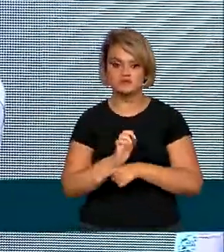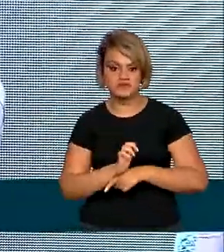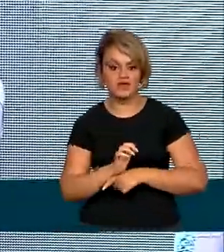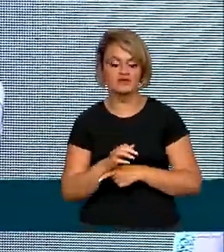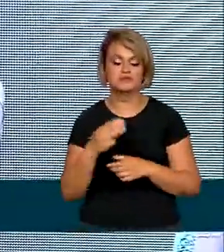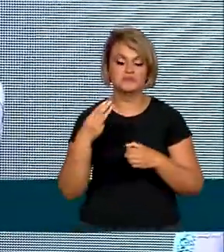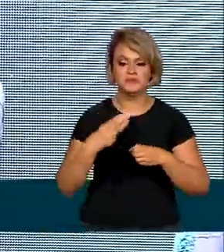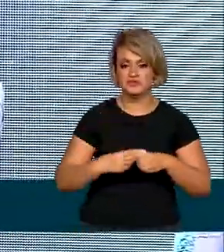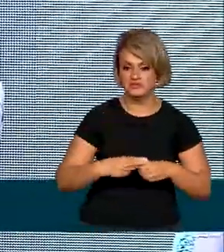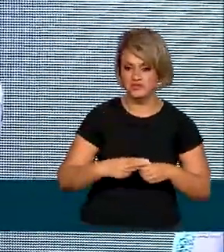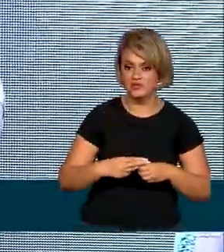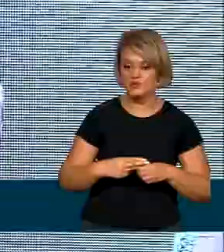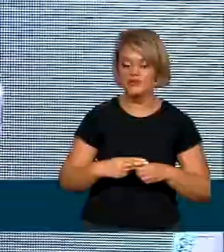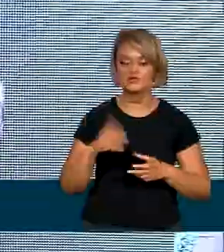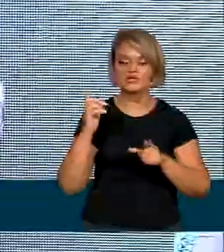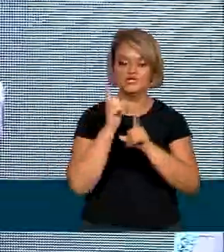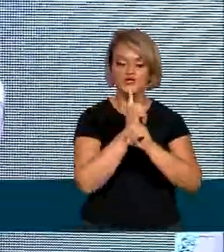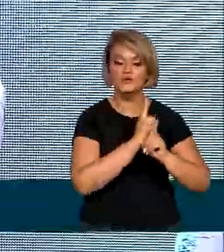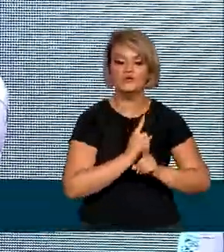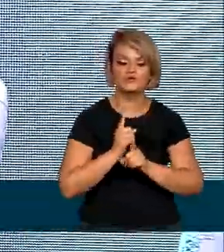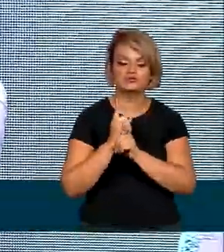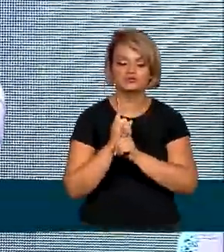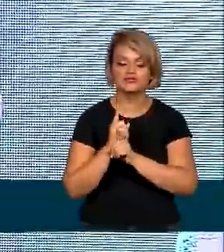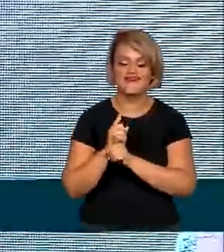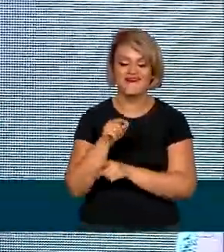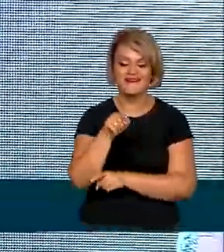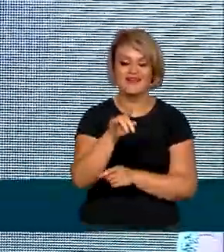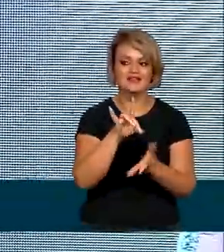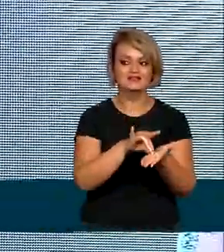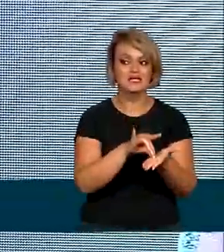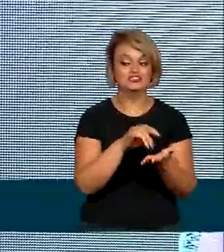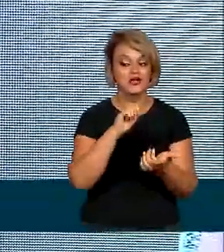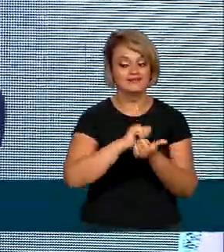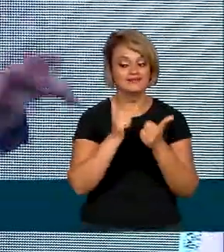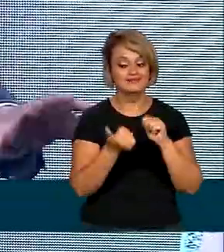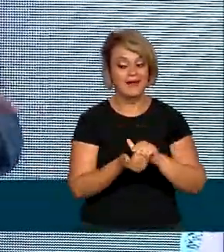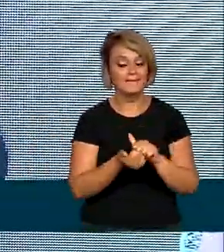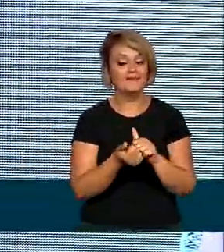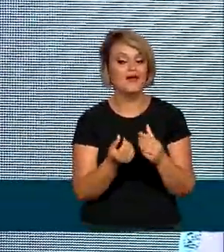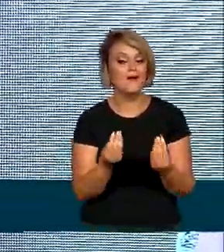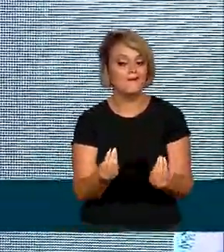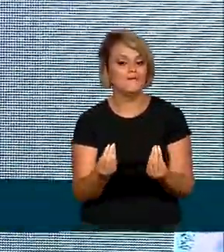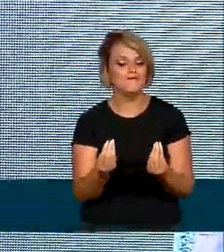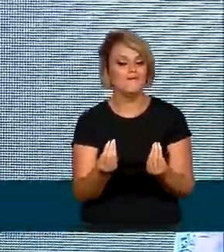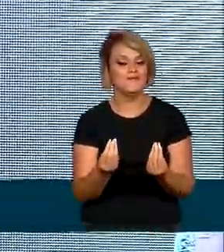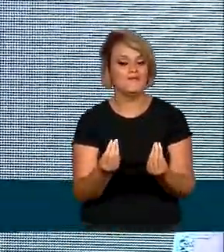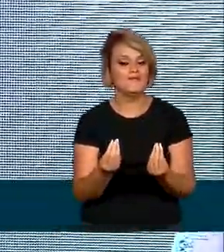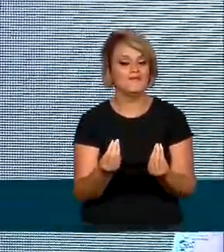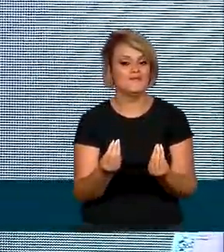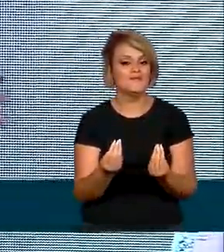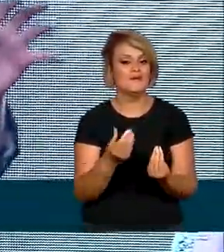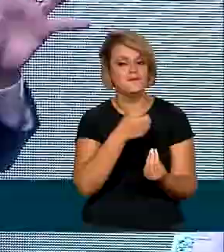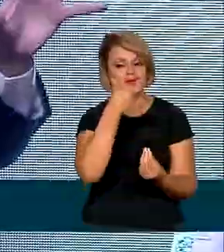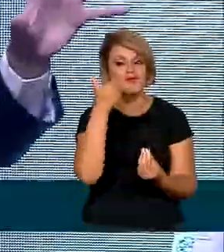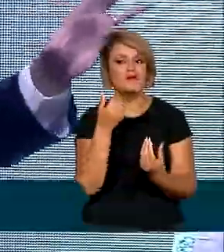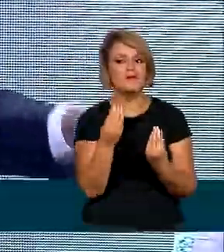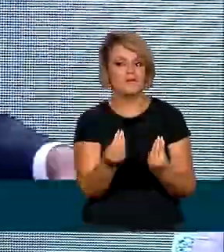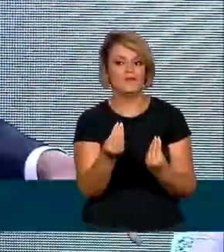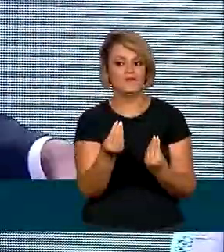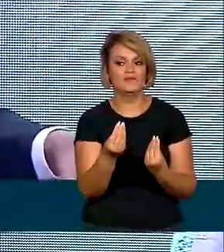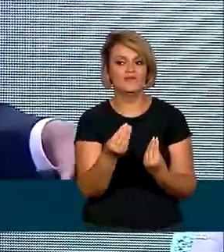municipais encontrem para aquela realidade a sua melhor solução adequada